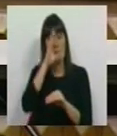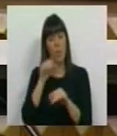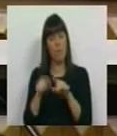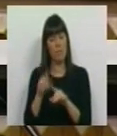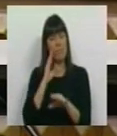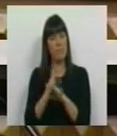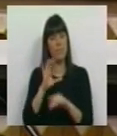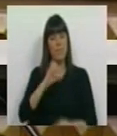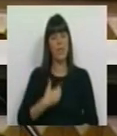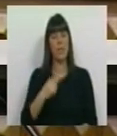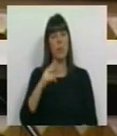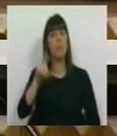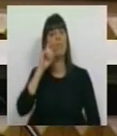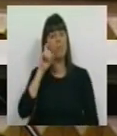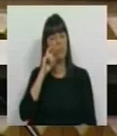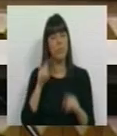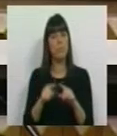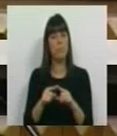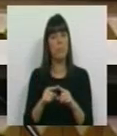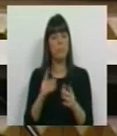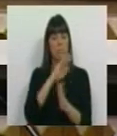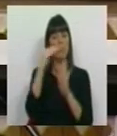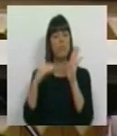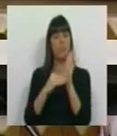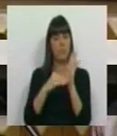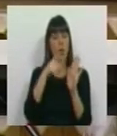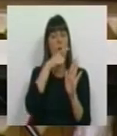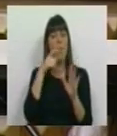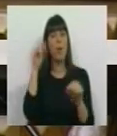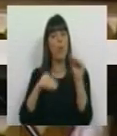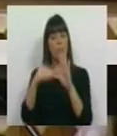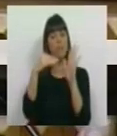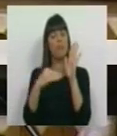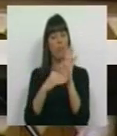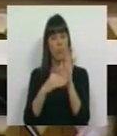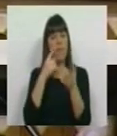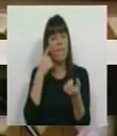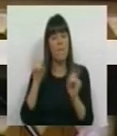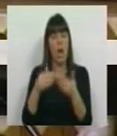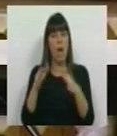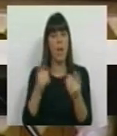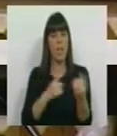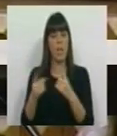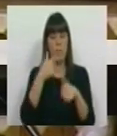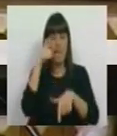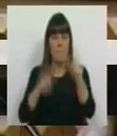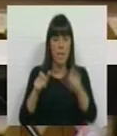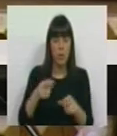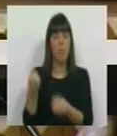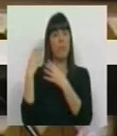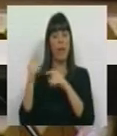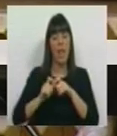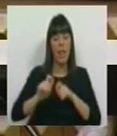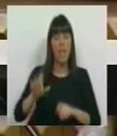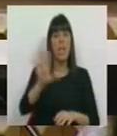legislativas, a CDU defendeu, inseriu nos seus compromissos eleitorais a reativação do transporte de passageiros e mercadorias